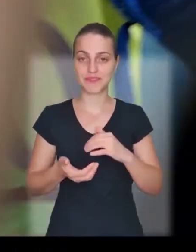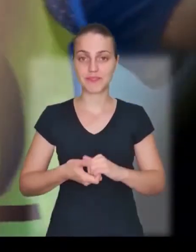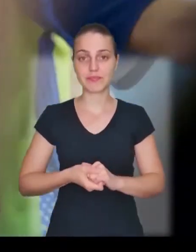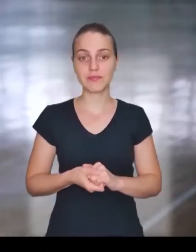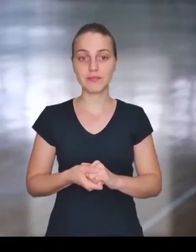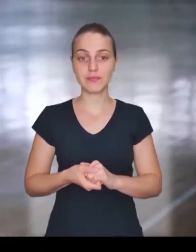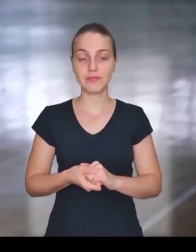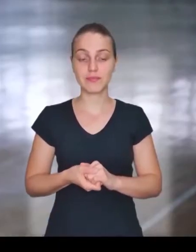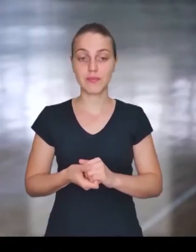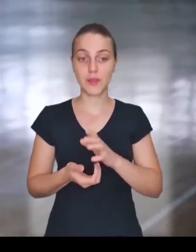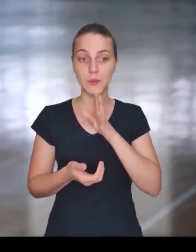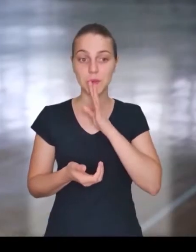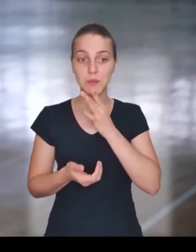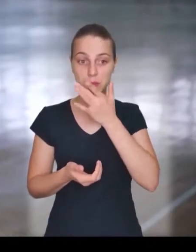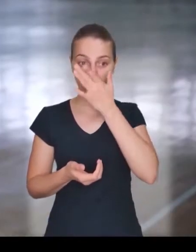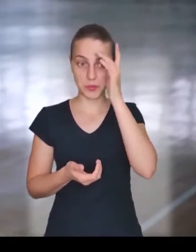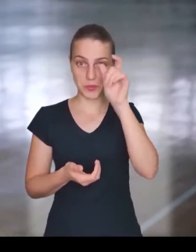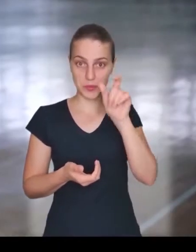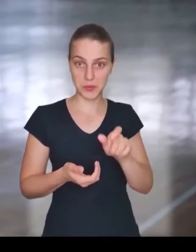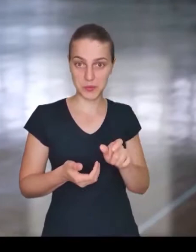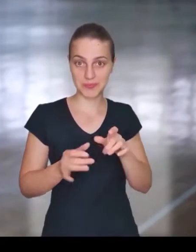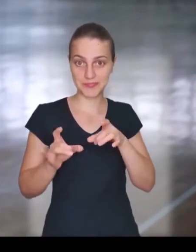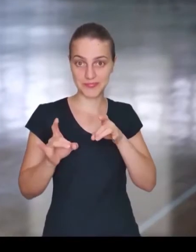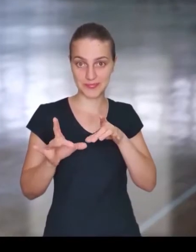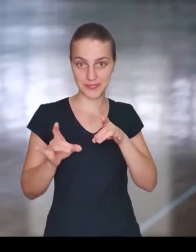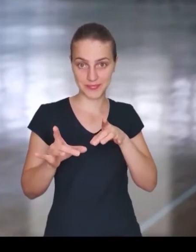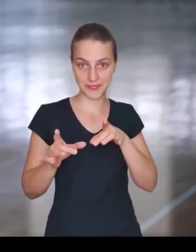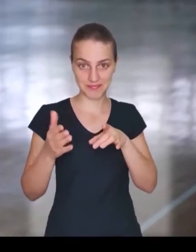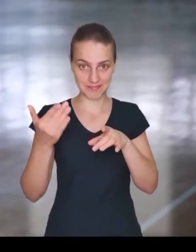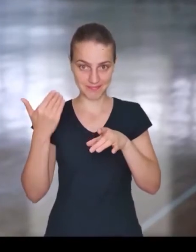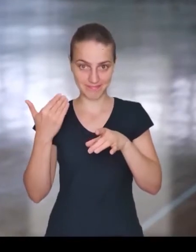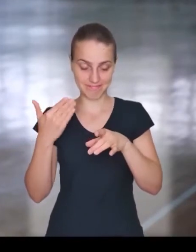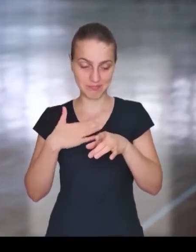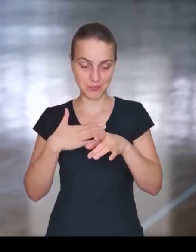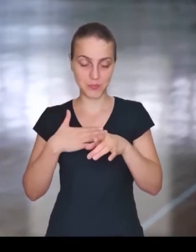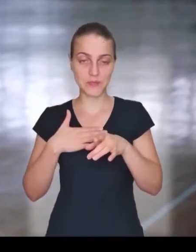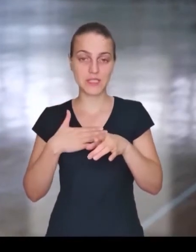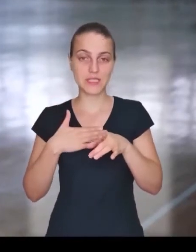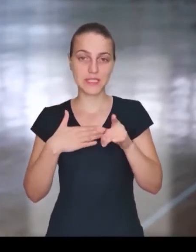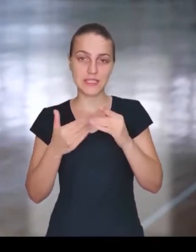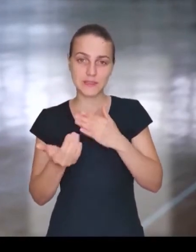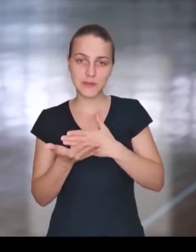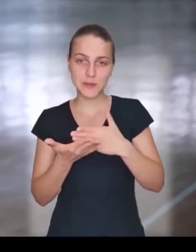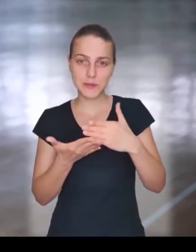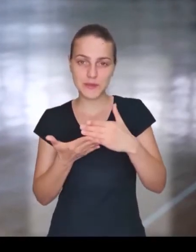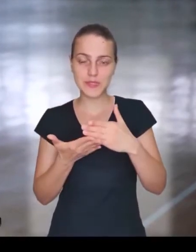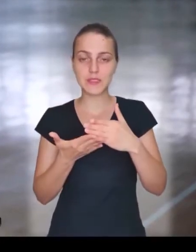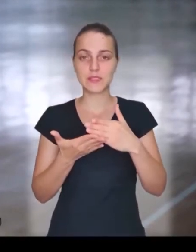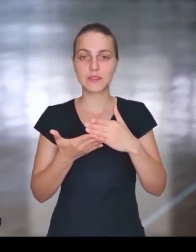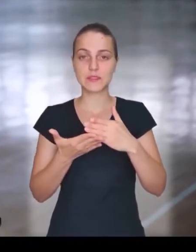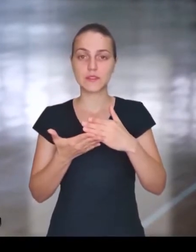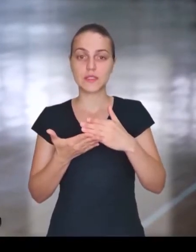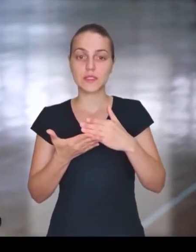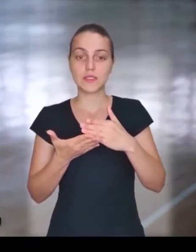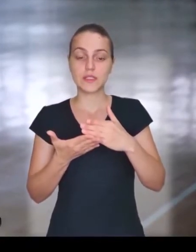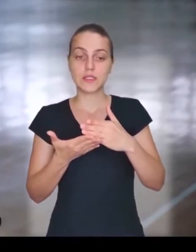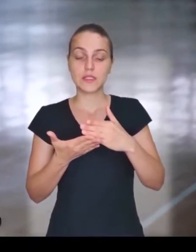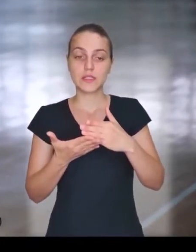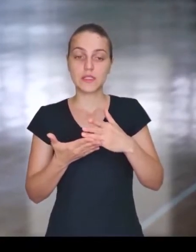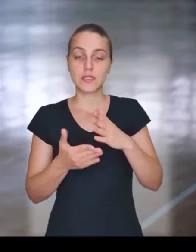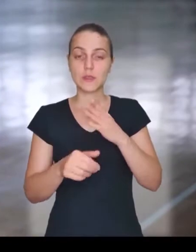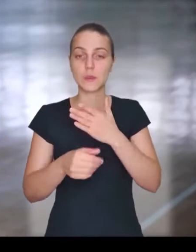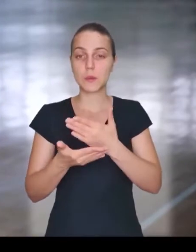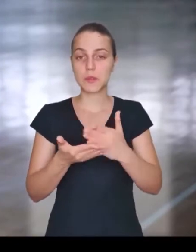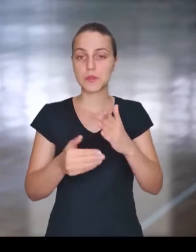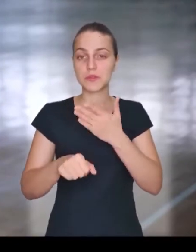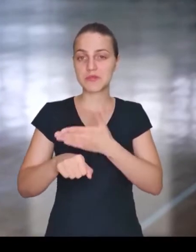uma pessoa, o meu ex-técnico, né, que estava iniciando a modalidade. Daí comecei a treinar com ele e tal,